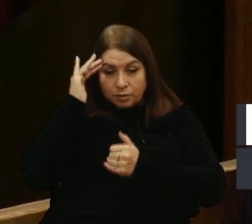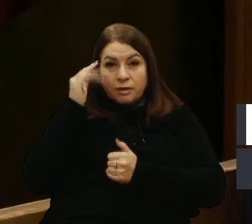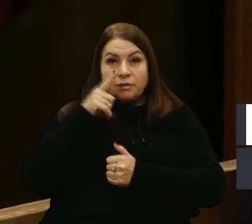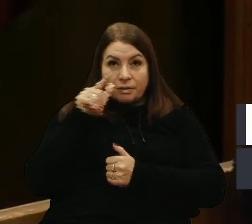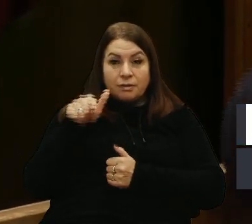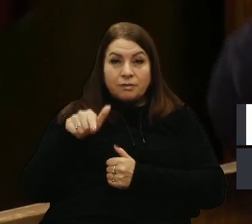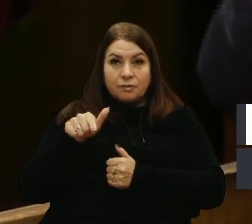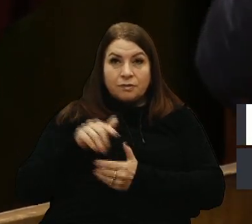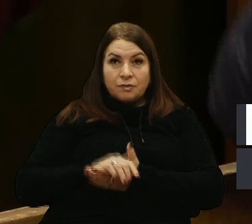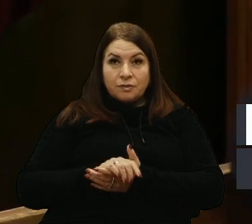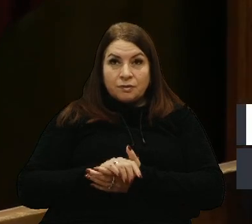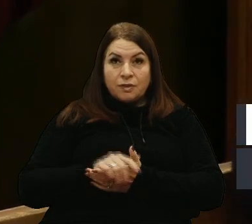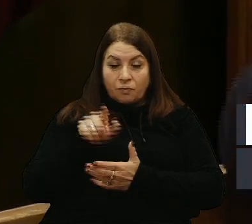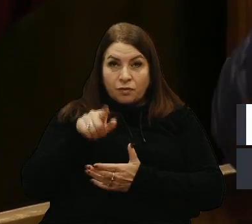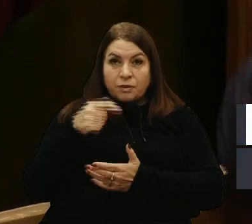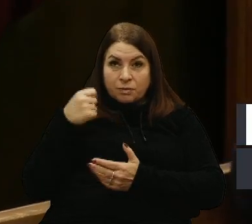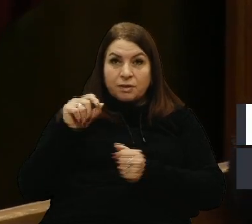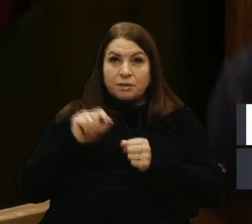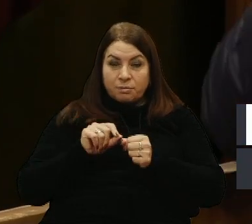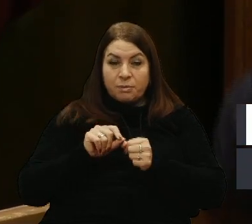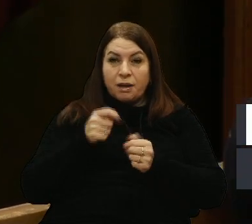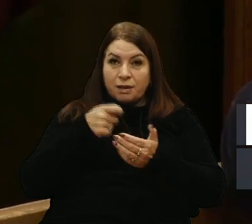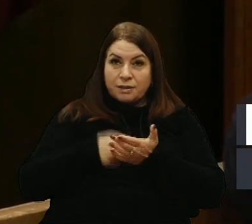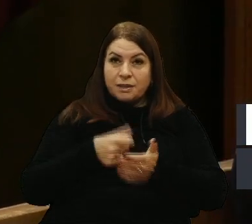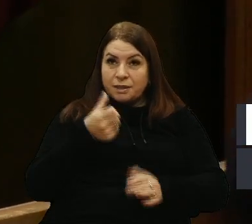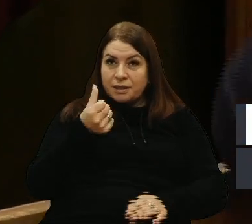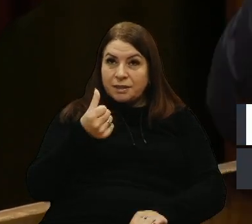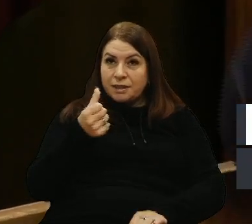isso? Você deveria pagar R$